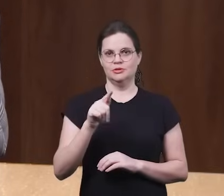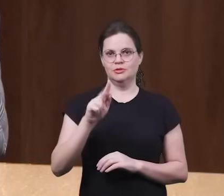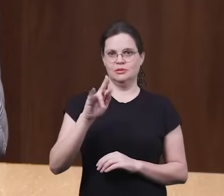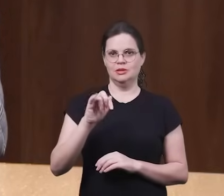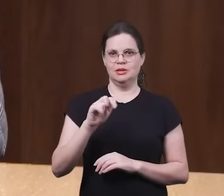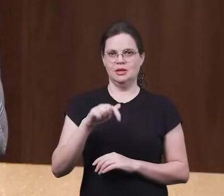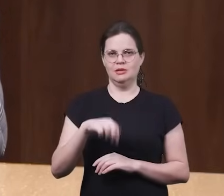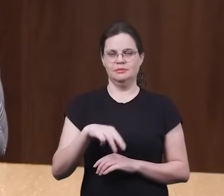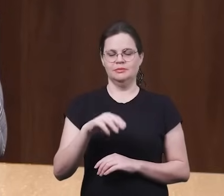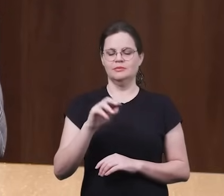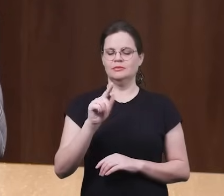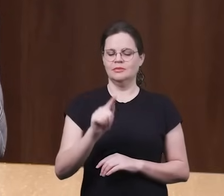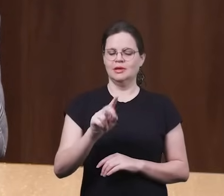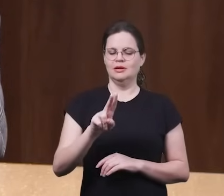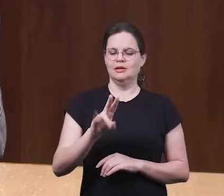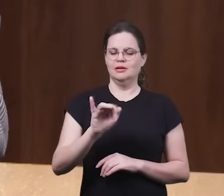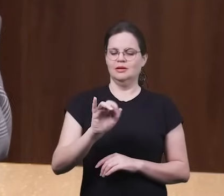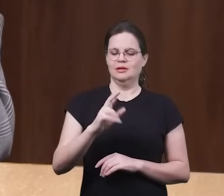Guilherme. Guilherme,